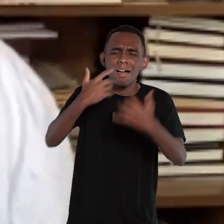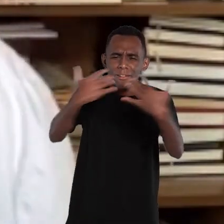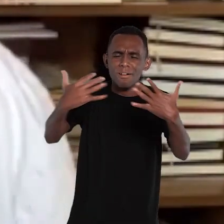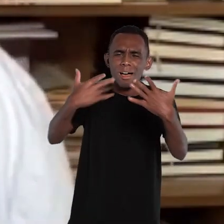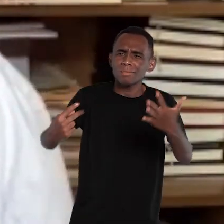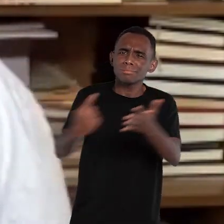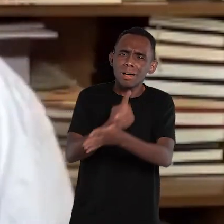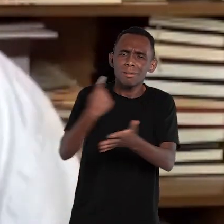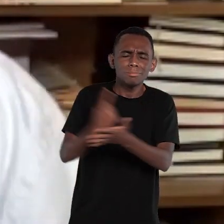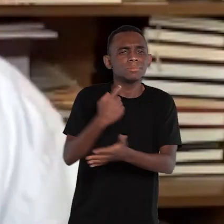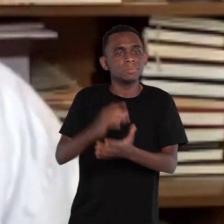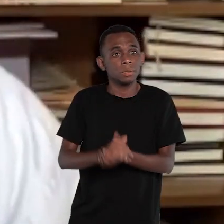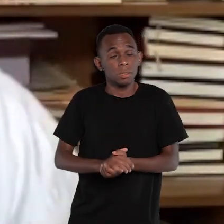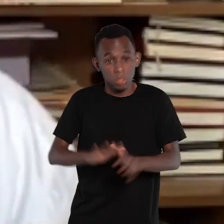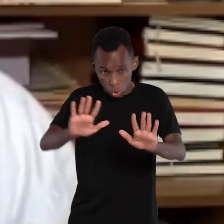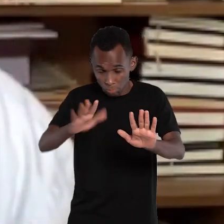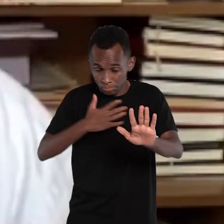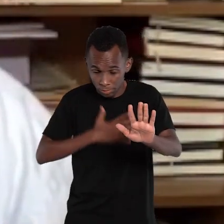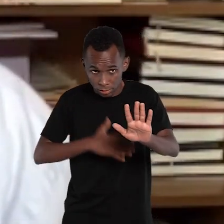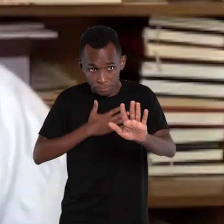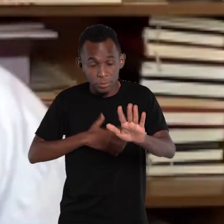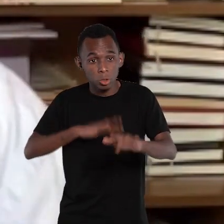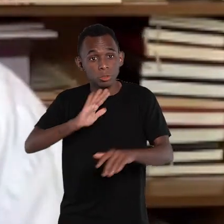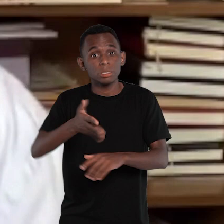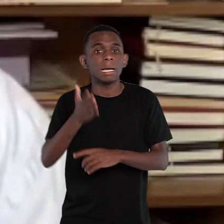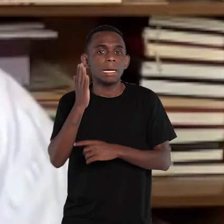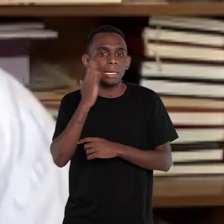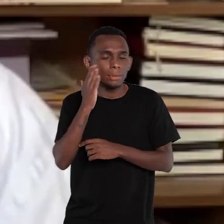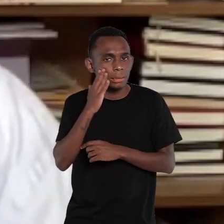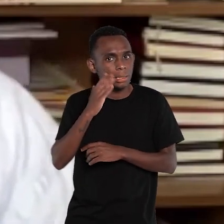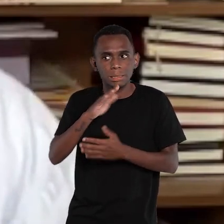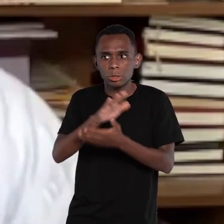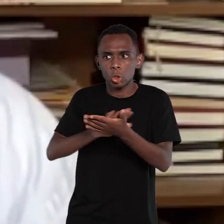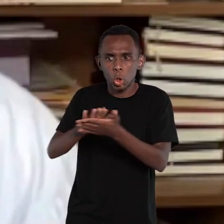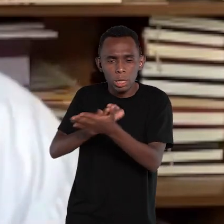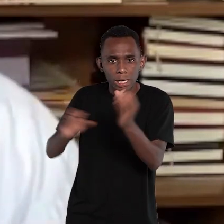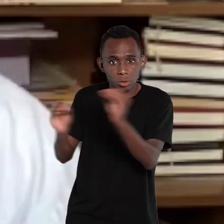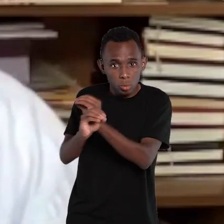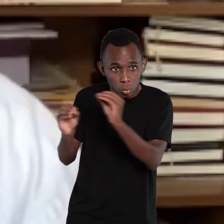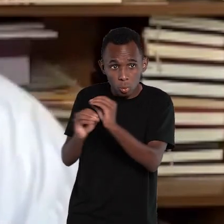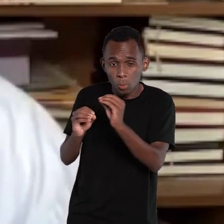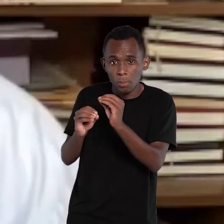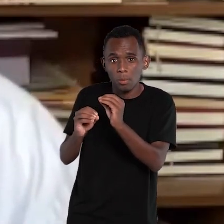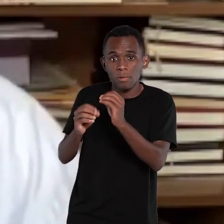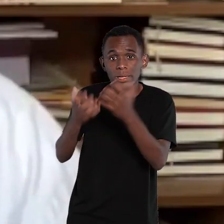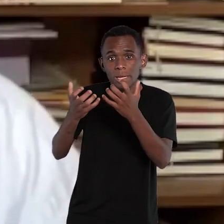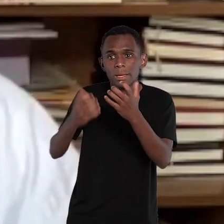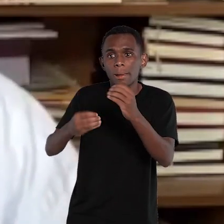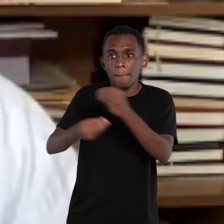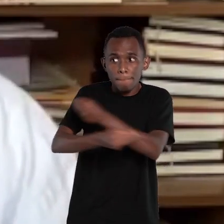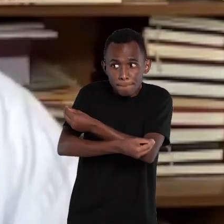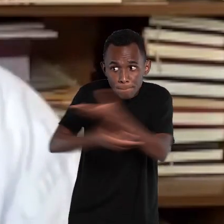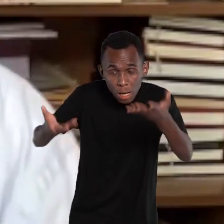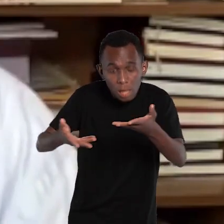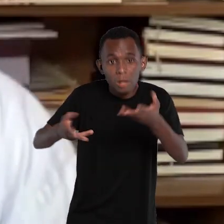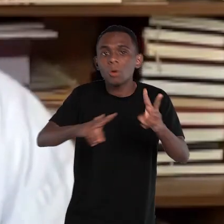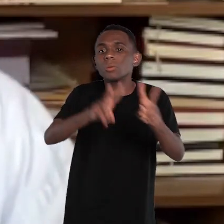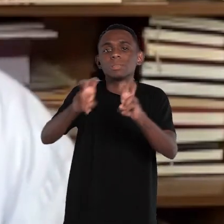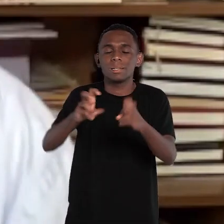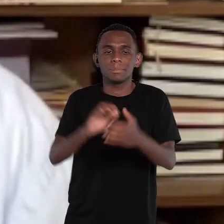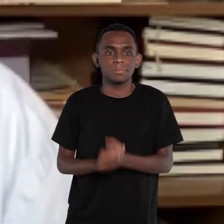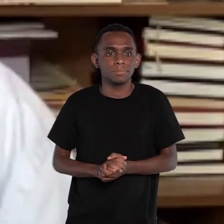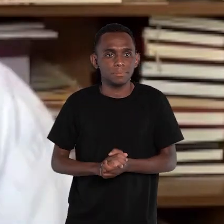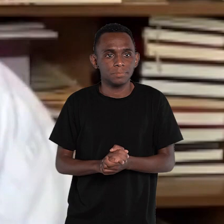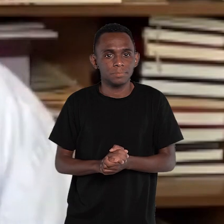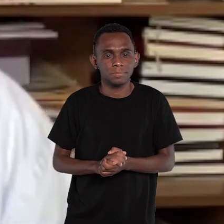fala, eu tive que falar. E eu fiz uma ressalva. Eu disse: eu já sei que nenhum editor vai querer publicar com esse título. O título é